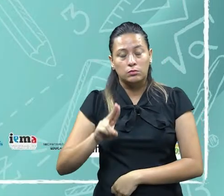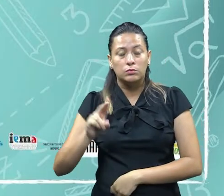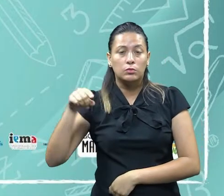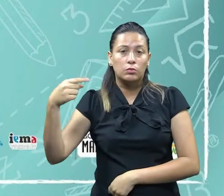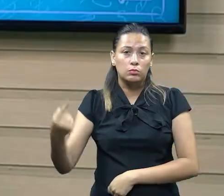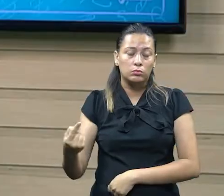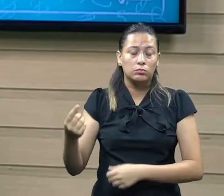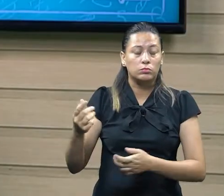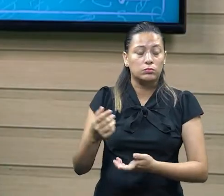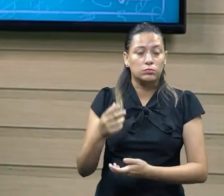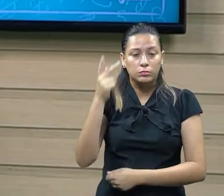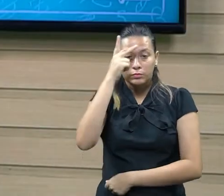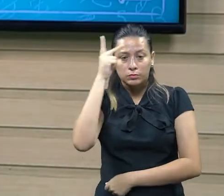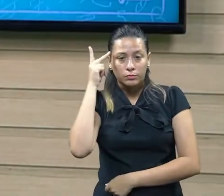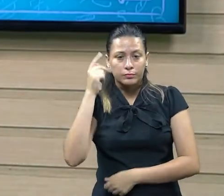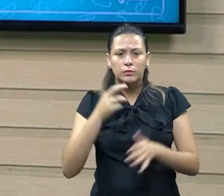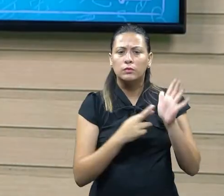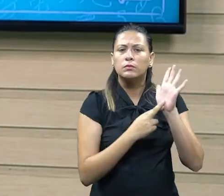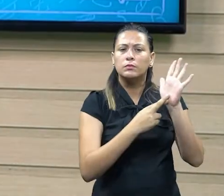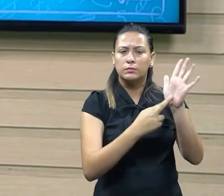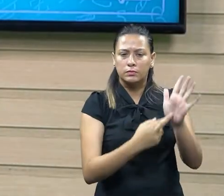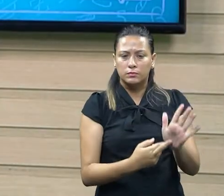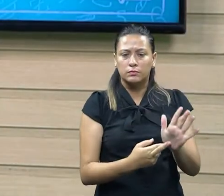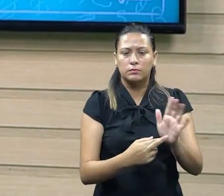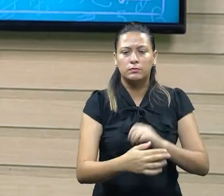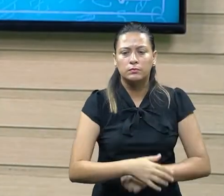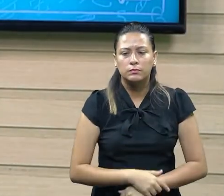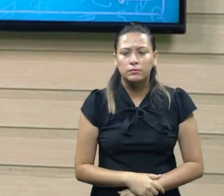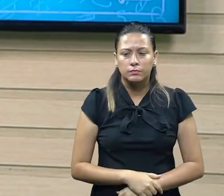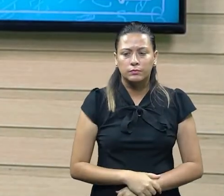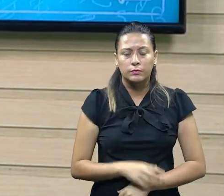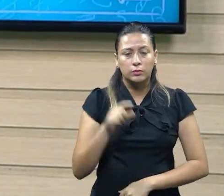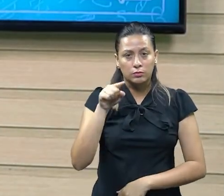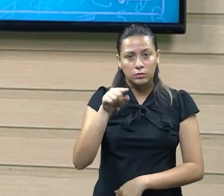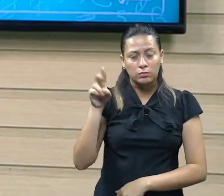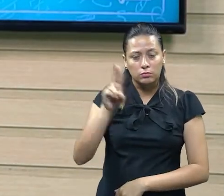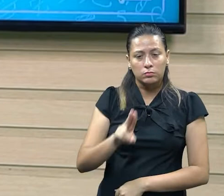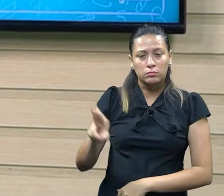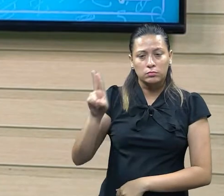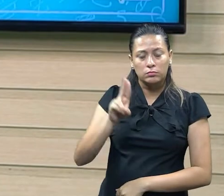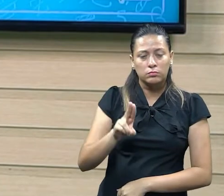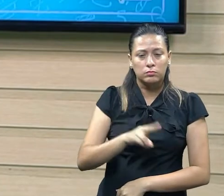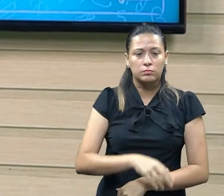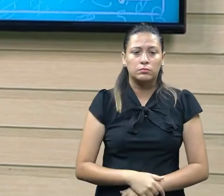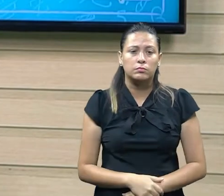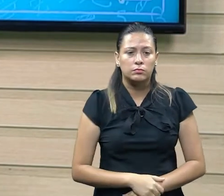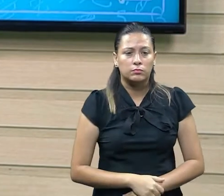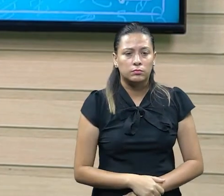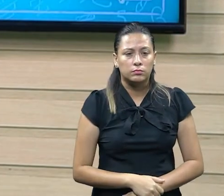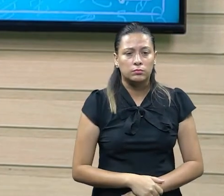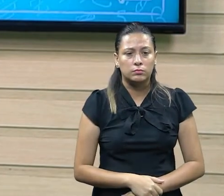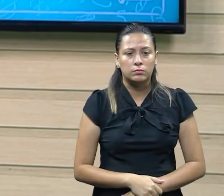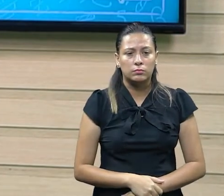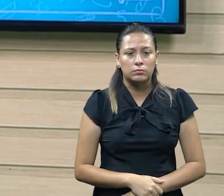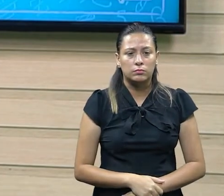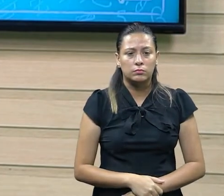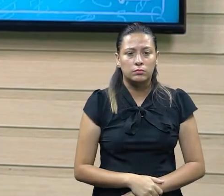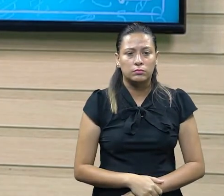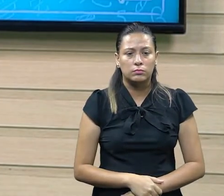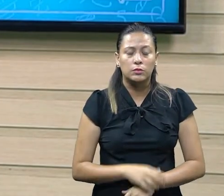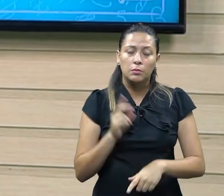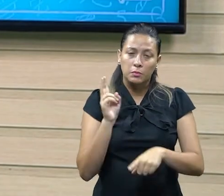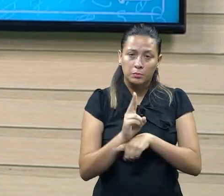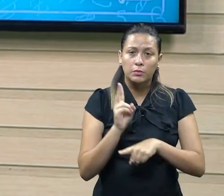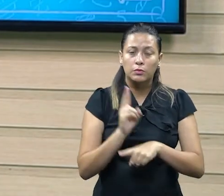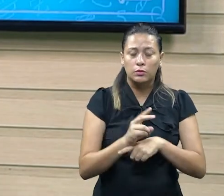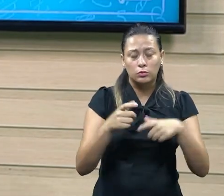usuários de terceiros. Aqui nós temos só algumas representações em que você vai utilizar essa simbologia